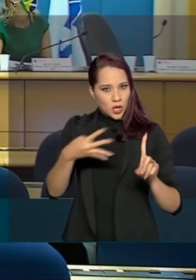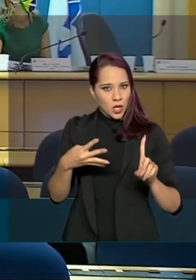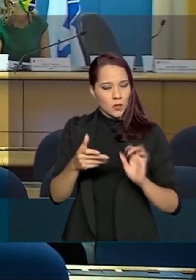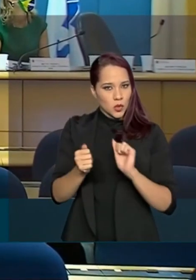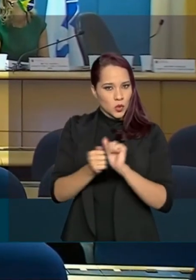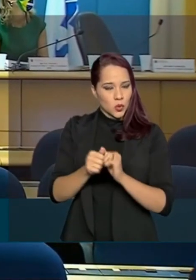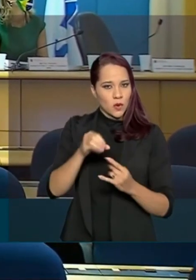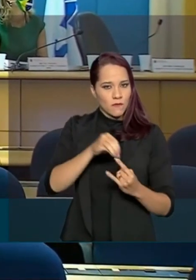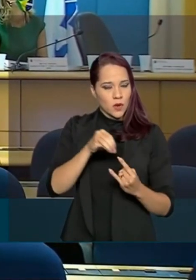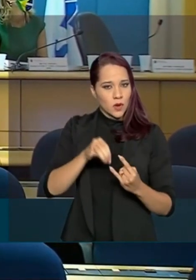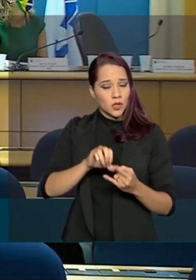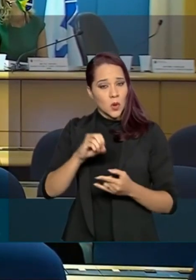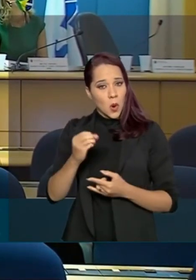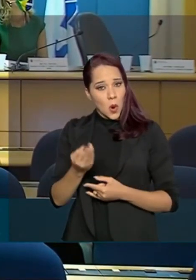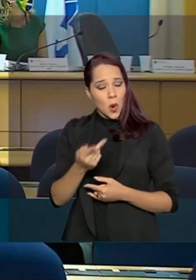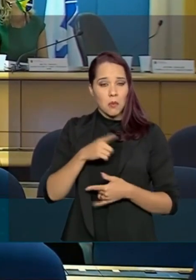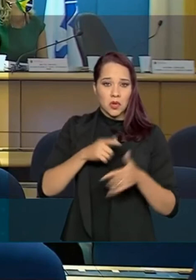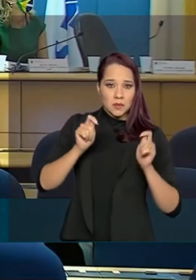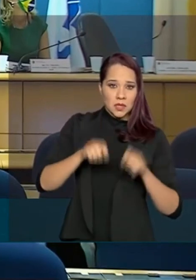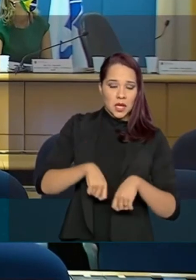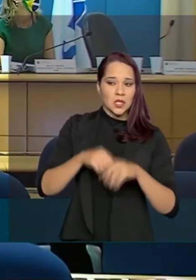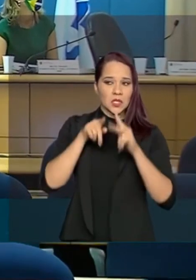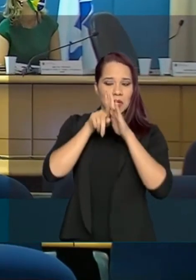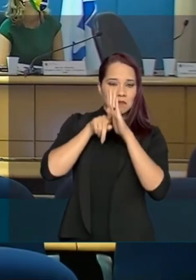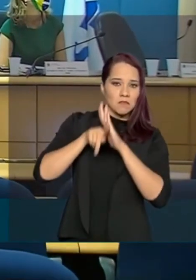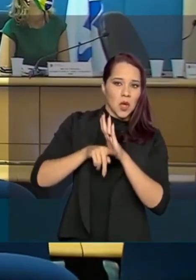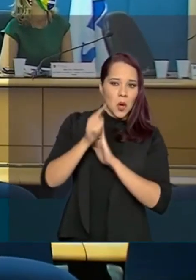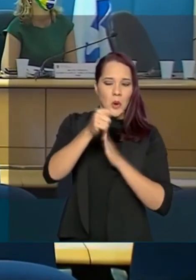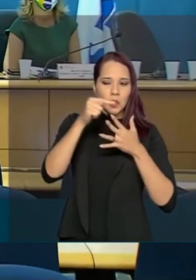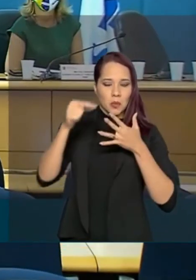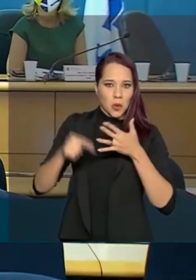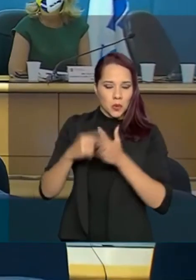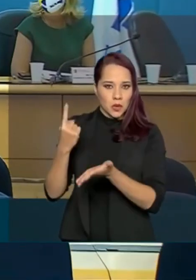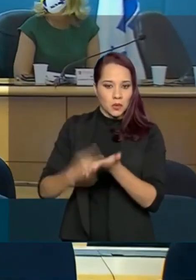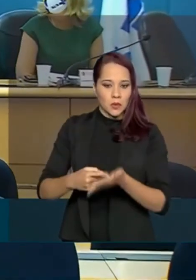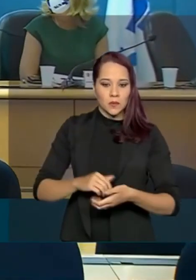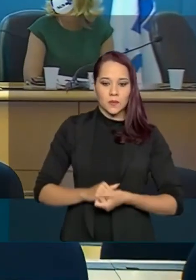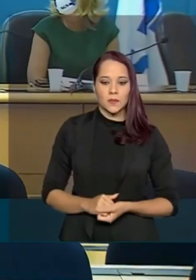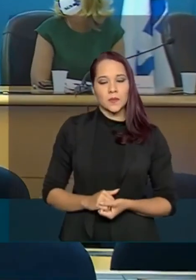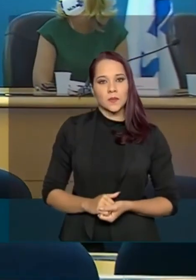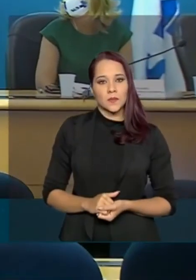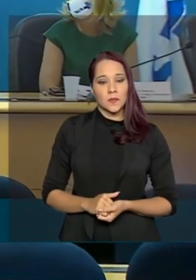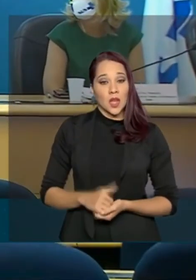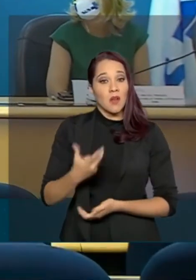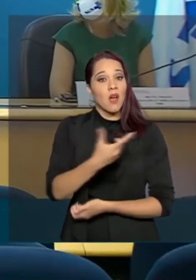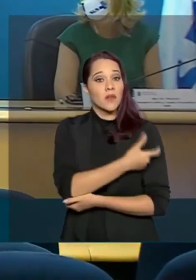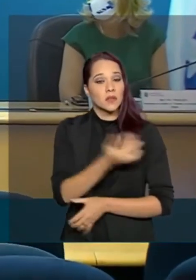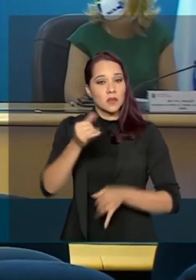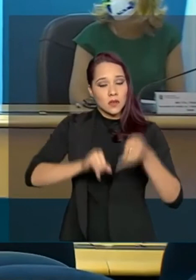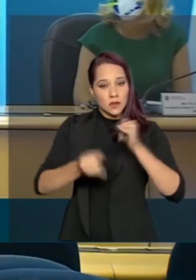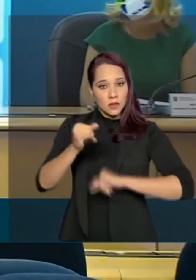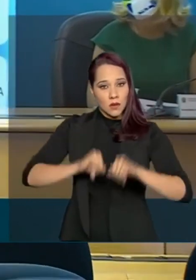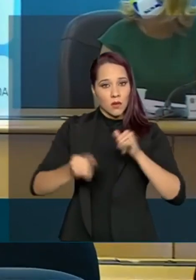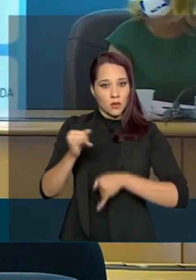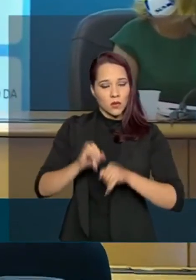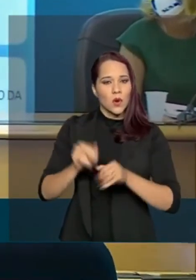com a Fiocruz ou a possibilidade de rever algum ponto do acordo? A vacina do laboratório da